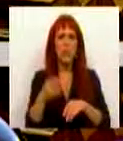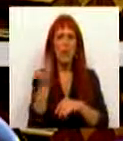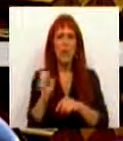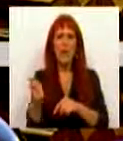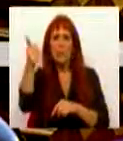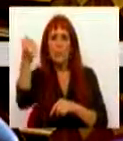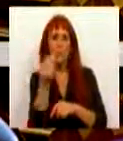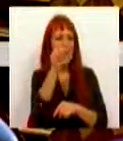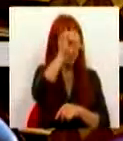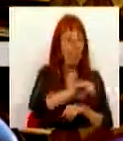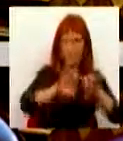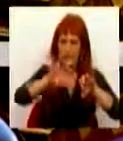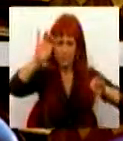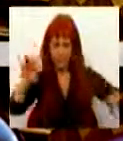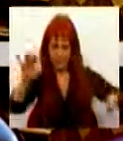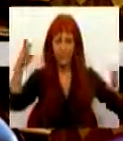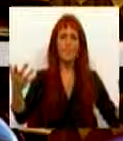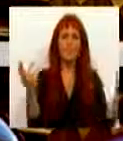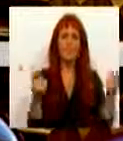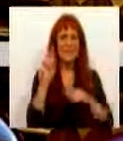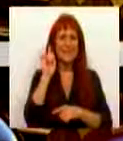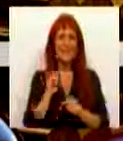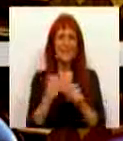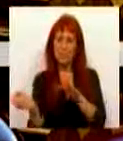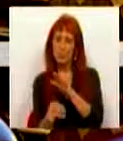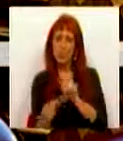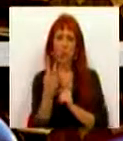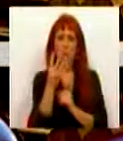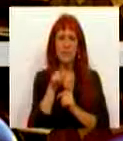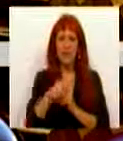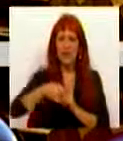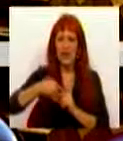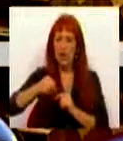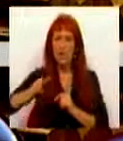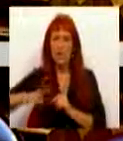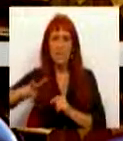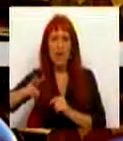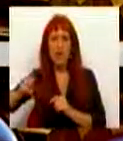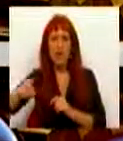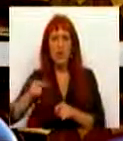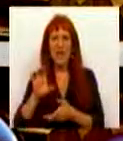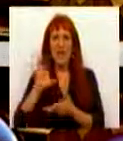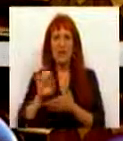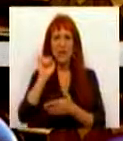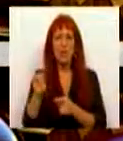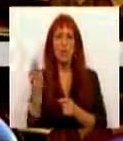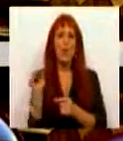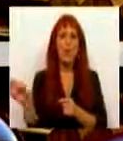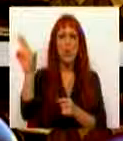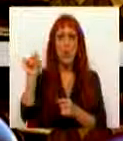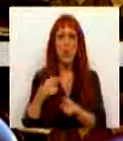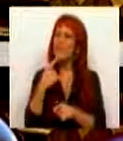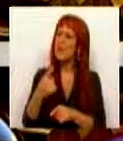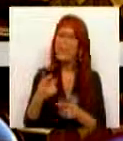banco bom e num banco mau. Nesse dia foram injetados 4.900 milhões de euros de capital no novo banco.